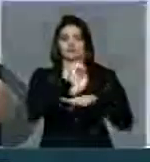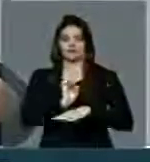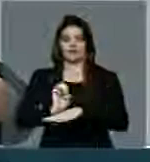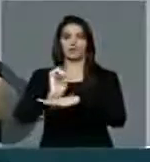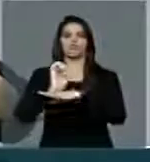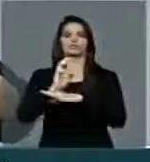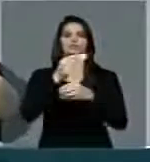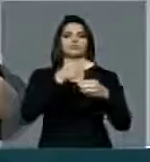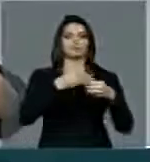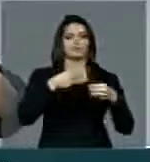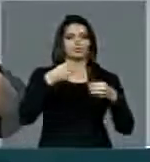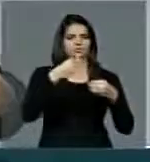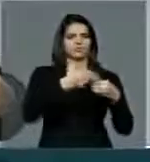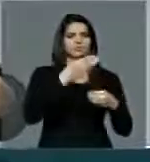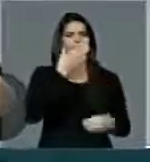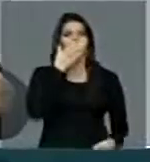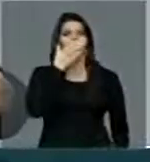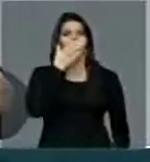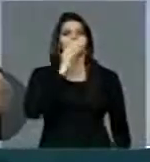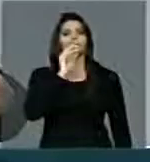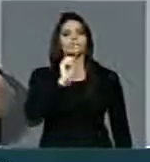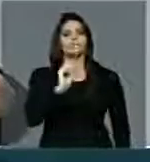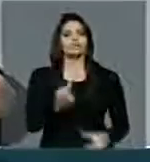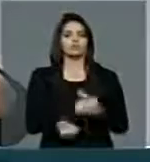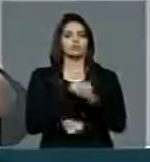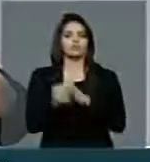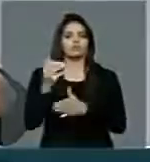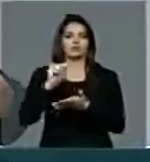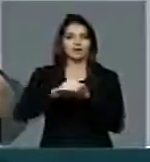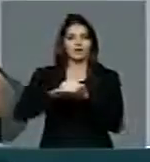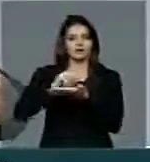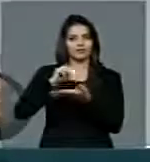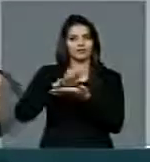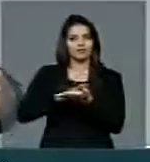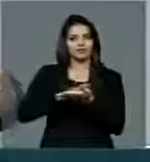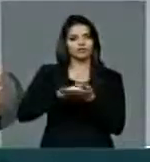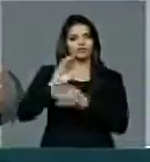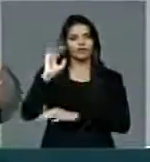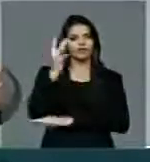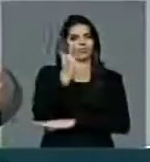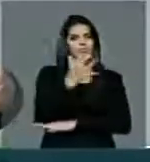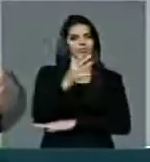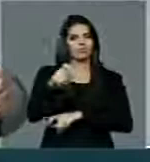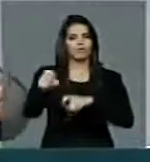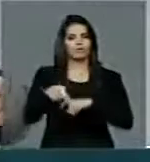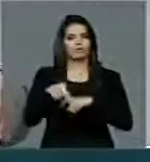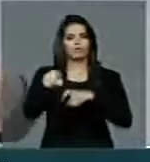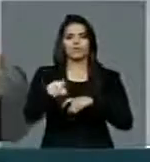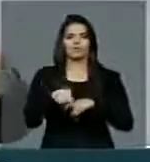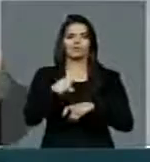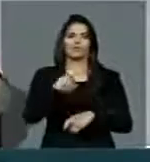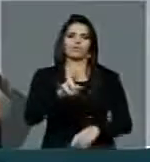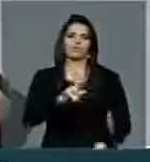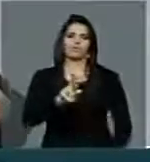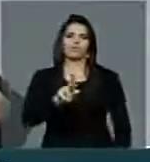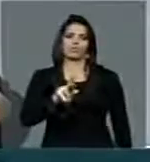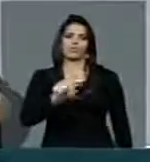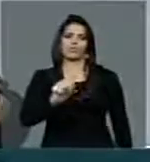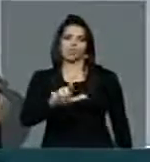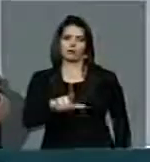municípios, preferencialmente, implementarem o cadastro ambiental rural, como também suas regras de